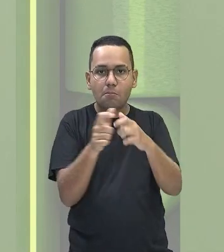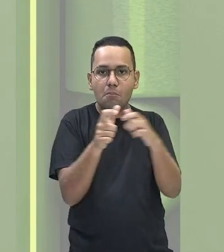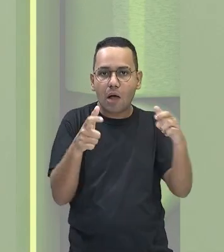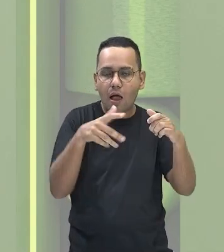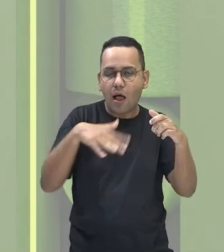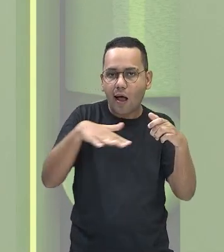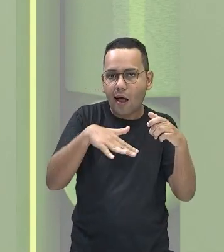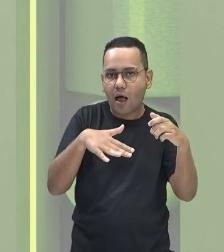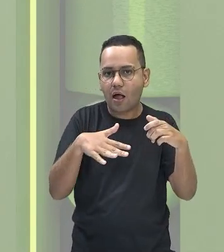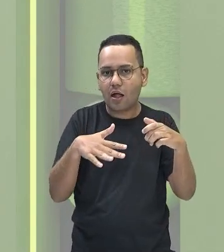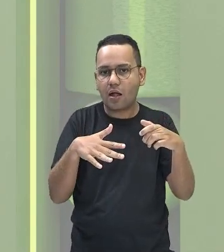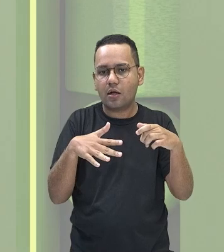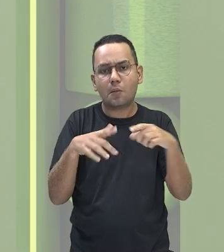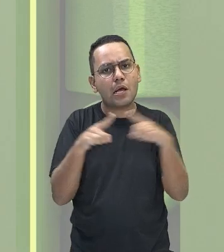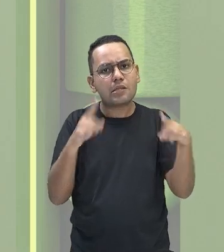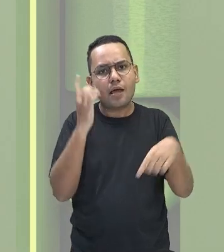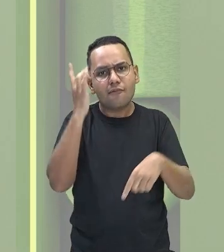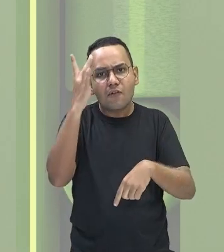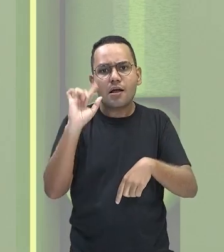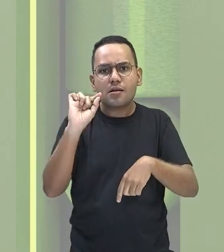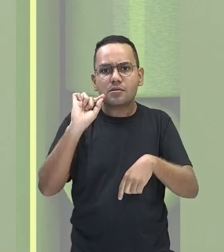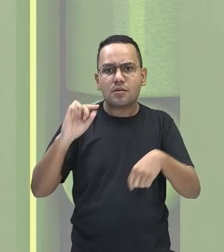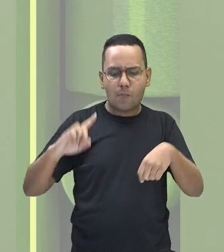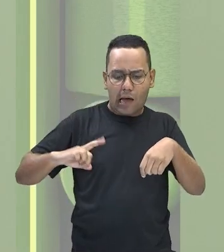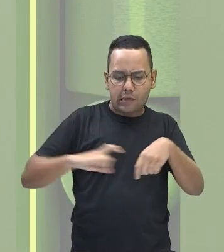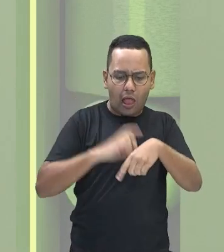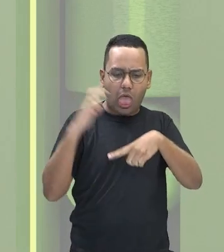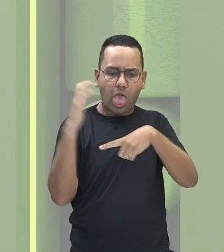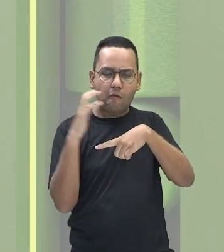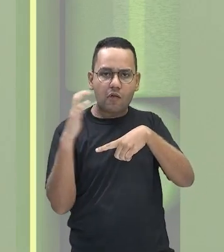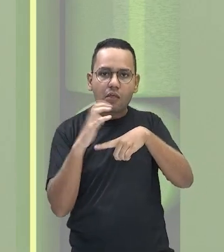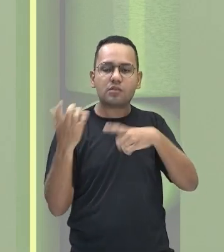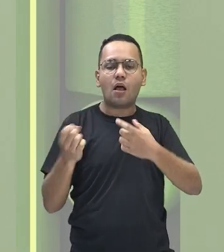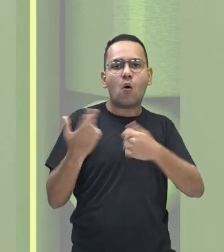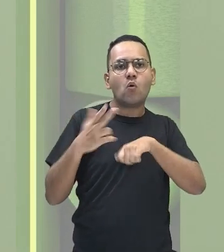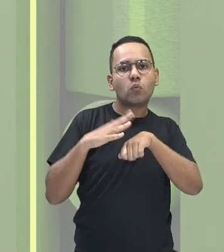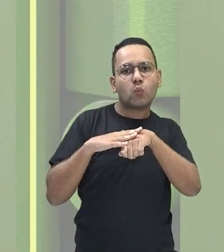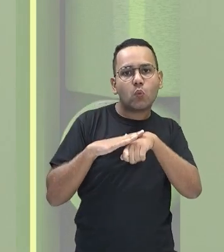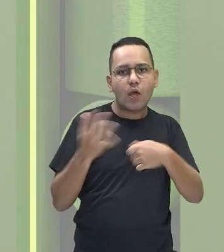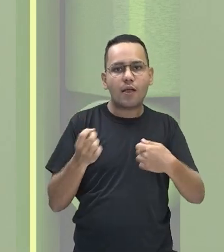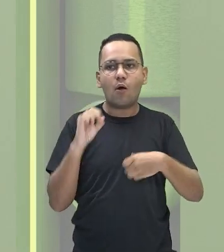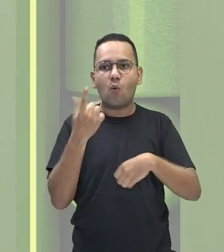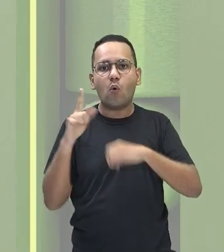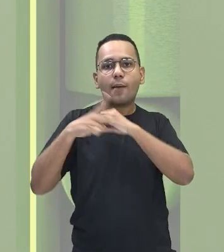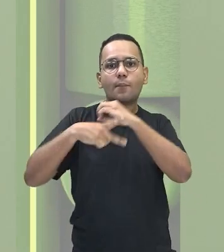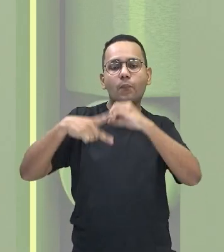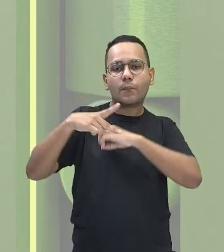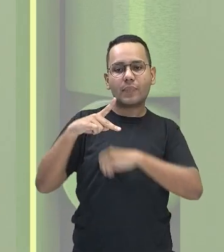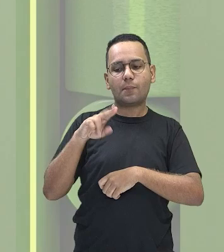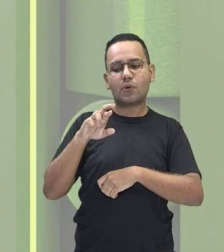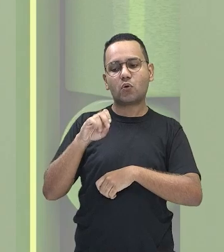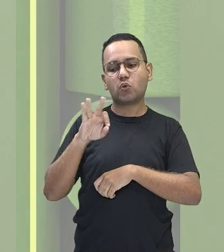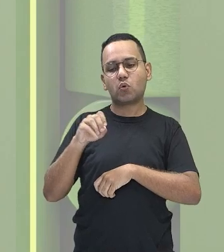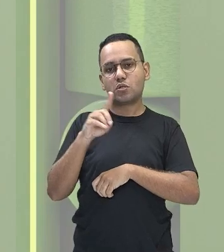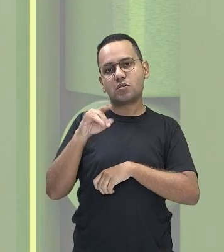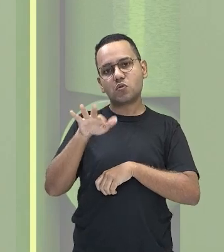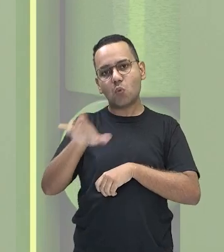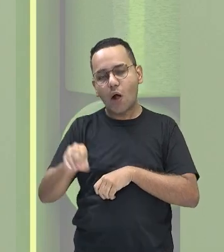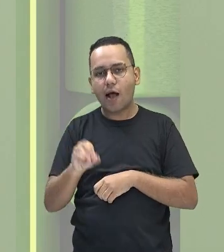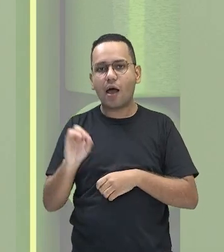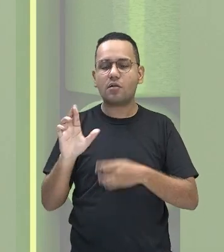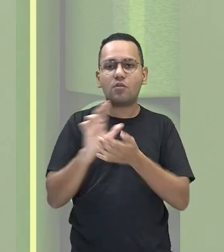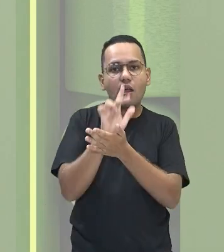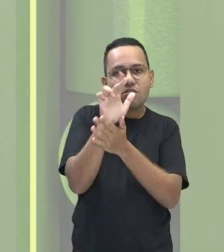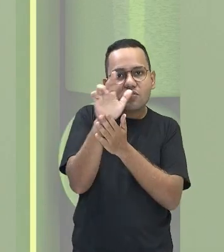Seria moleza para uma bactéria atravessar, seria muito fácil para um protozoário adentrar o nosso organismo, né? Ou